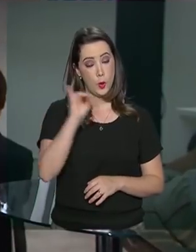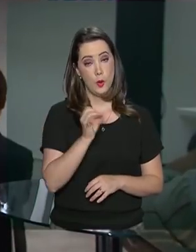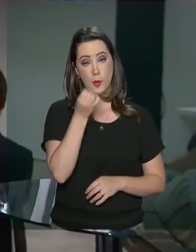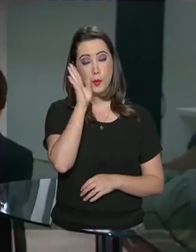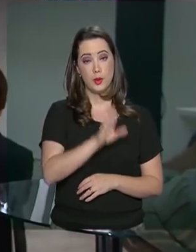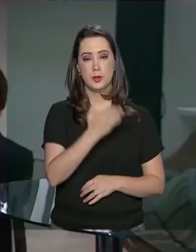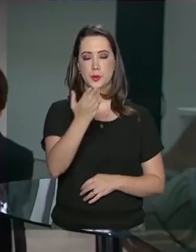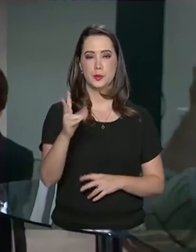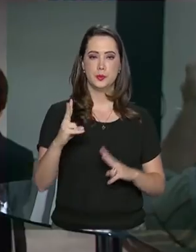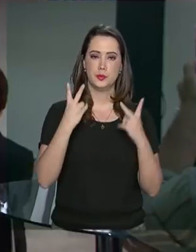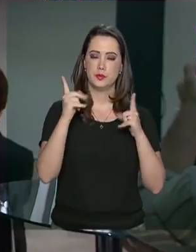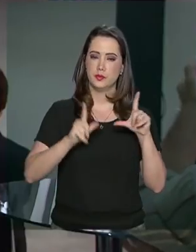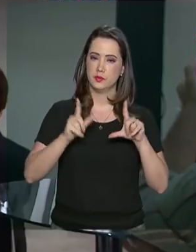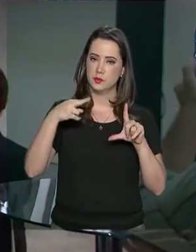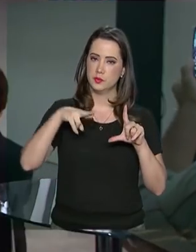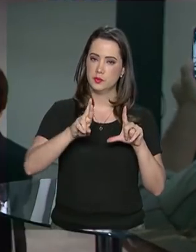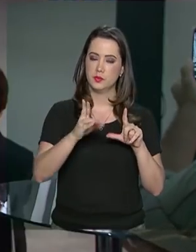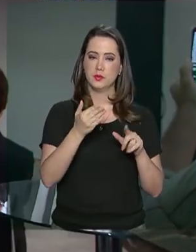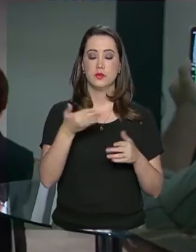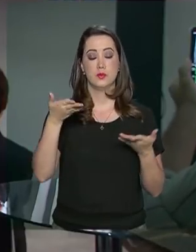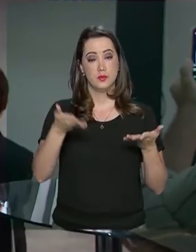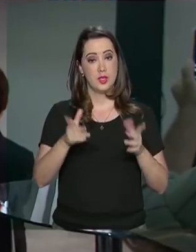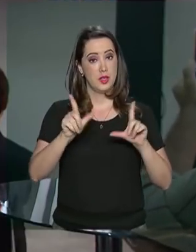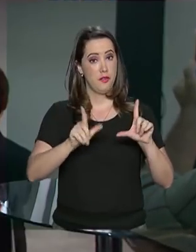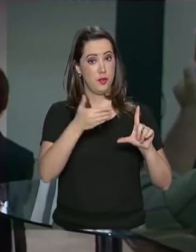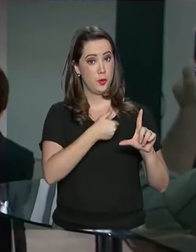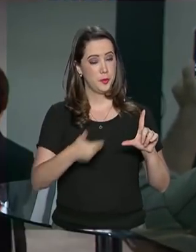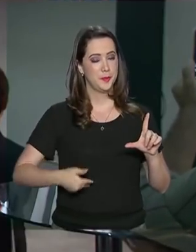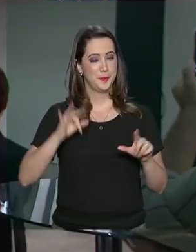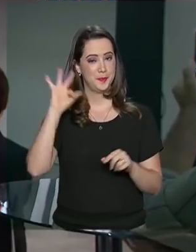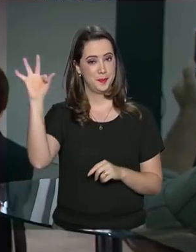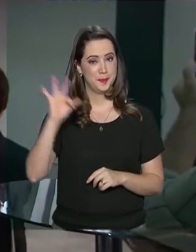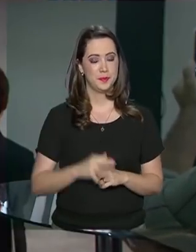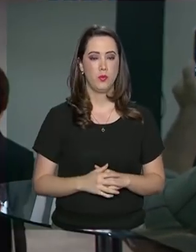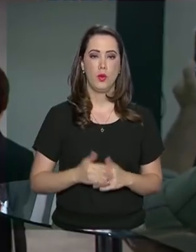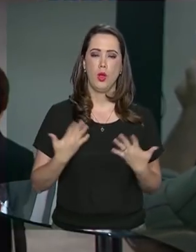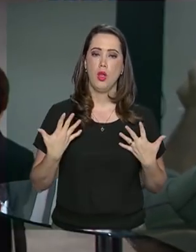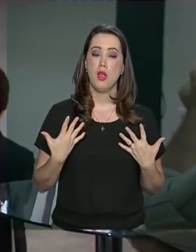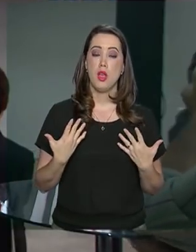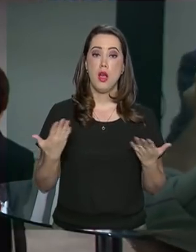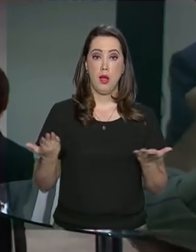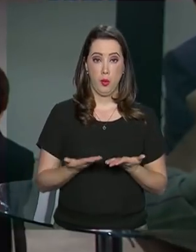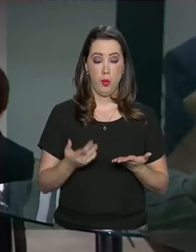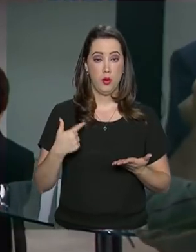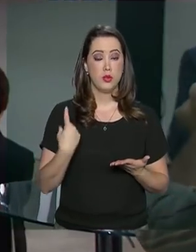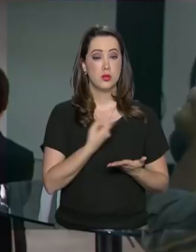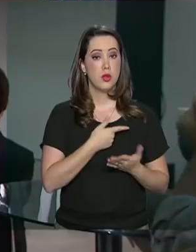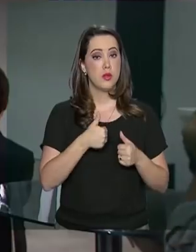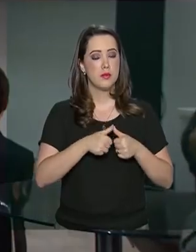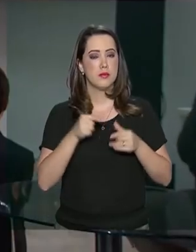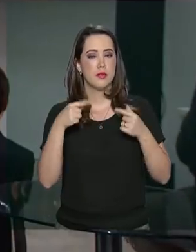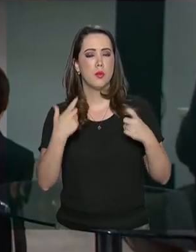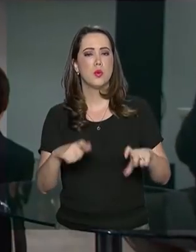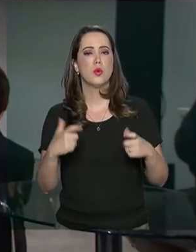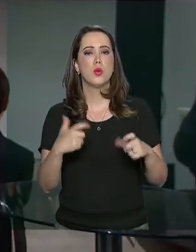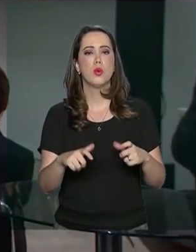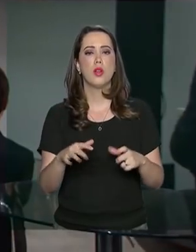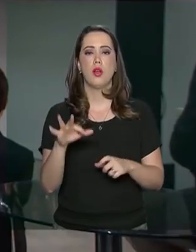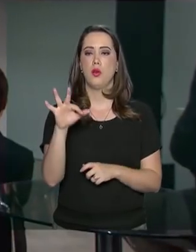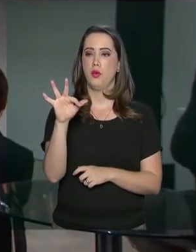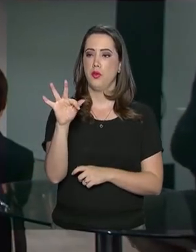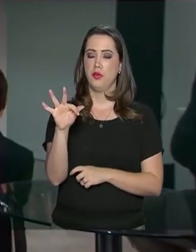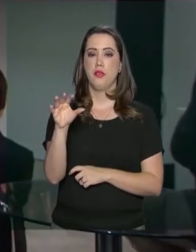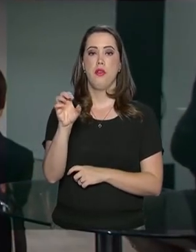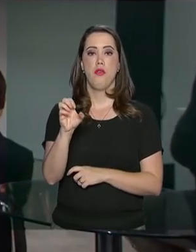Boa tarde a você que acompanha a programação da NBR, a TV do Governo Federal. Falamos neste momento da sede da Federação das Indústrias